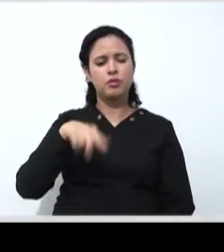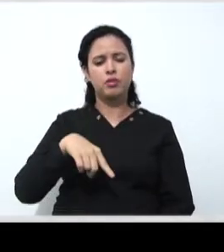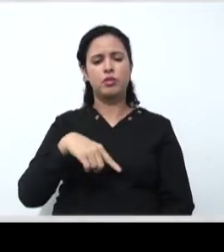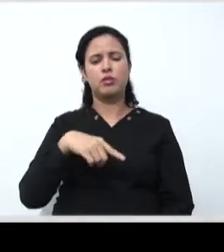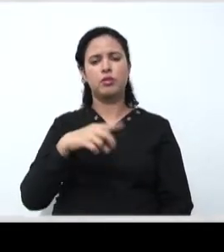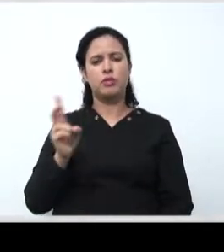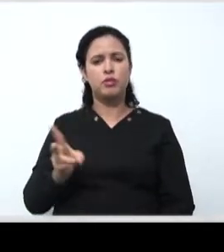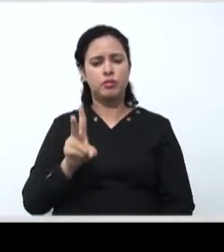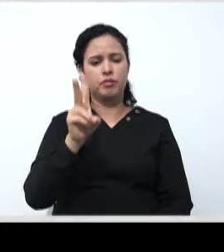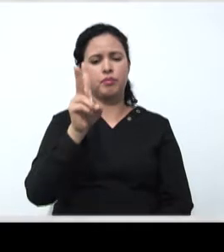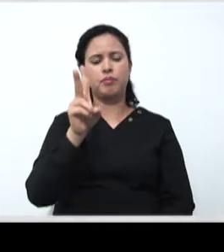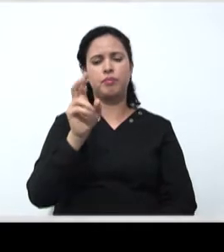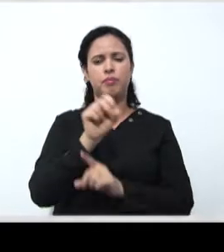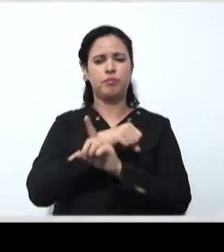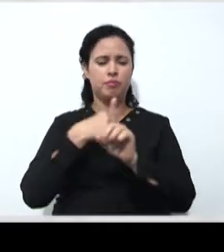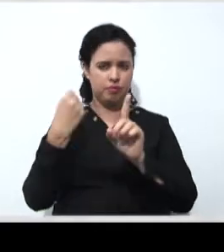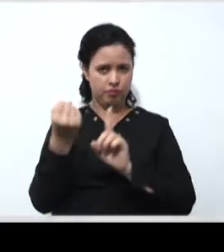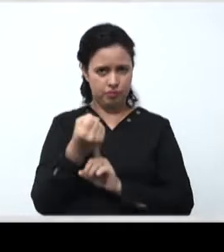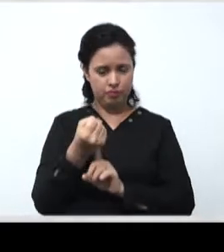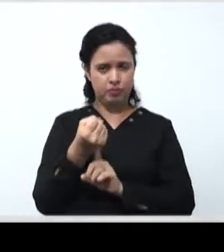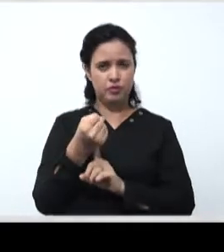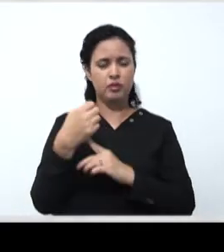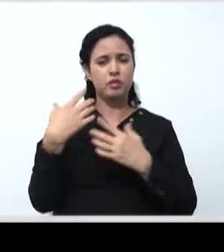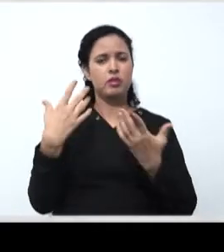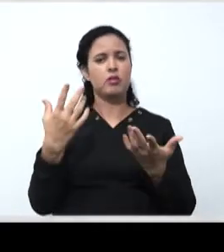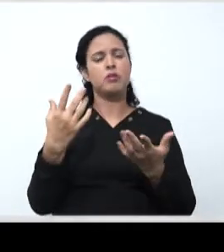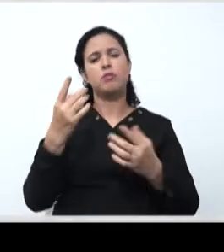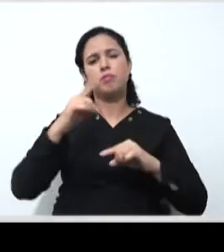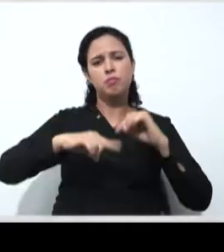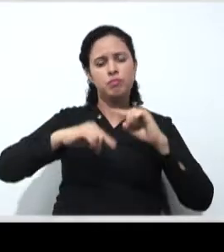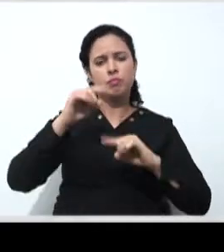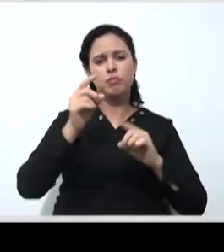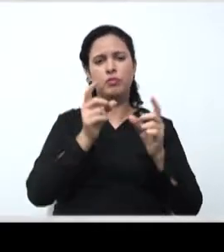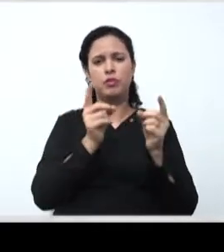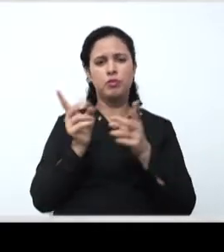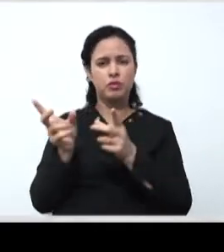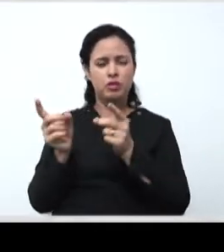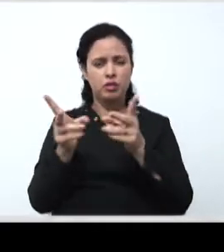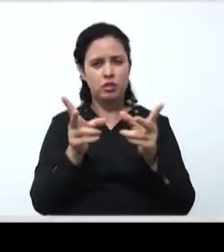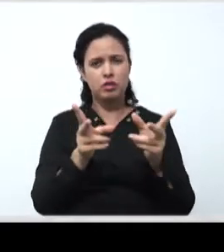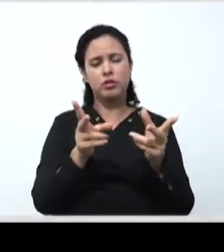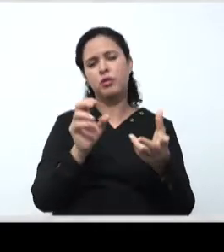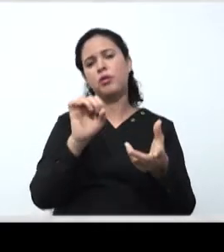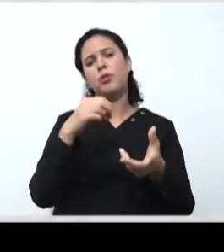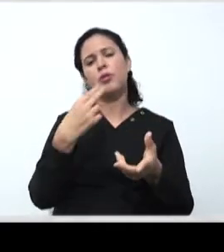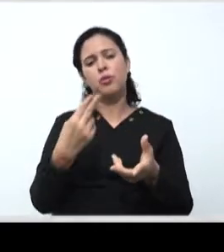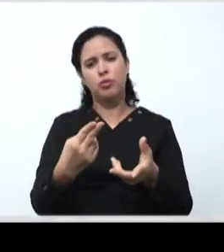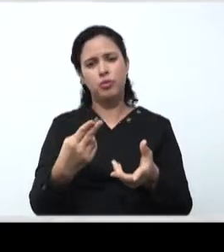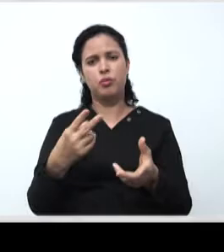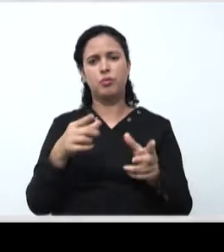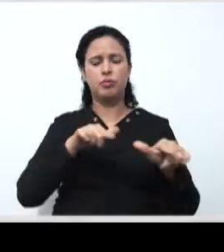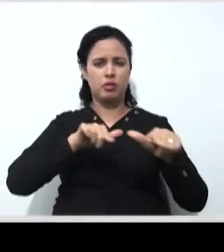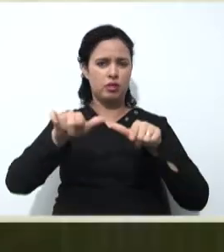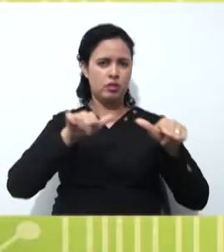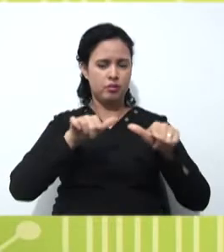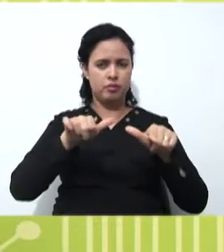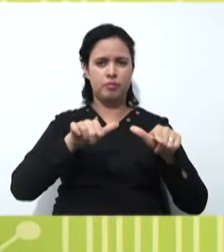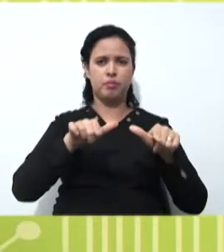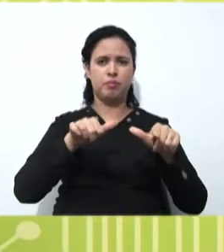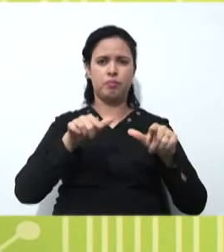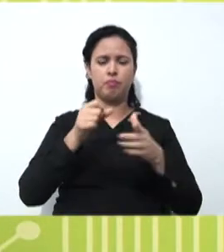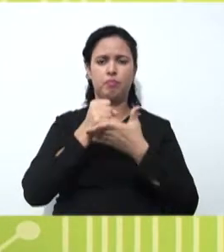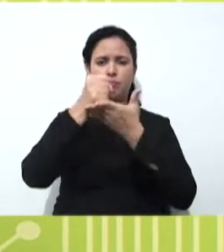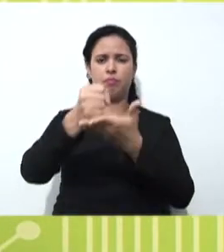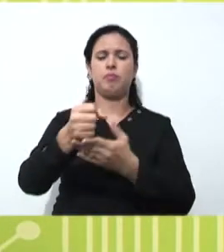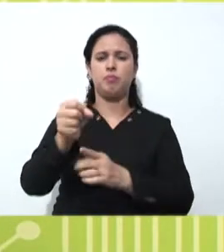social. Quando eu empreendo, quando eu ofereço algum bem, algum serviço para a minha sociedade, eu estou recebendo algo em troca, uma